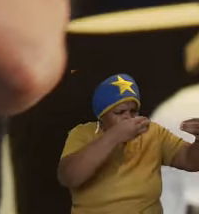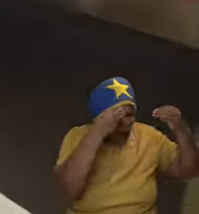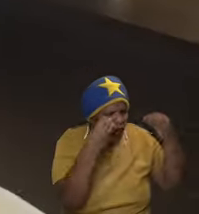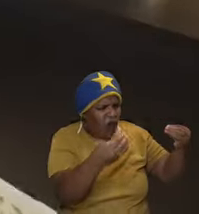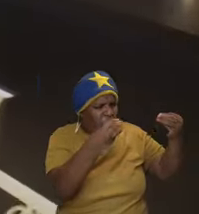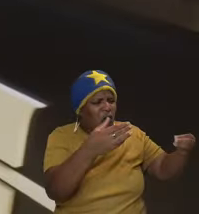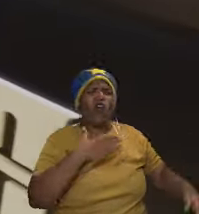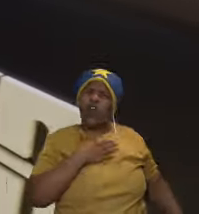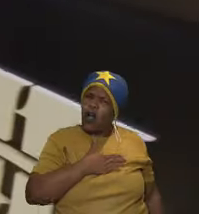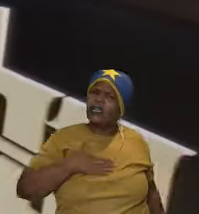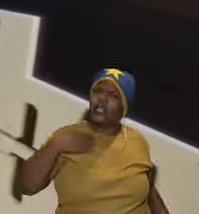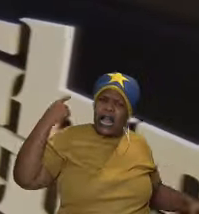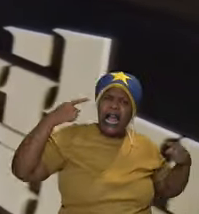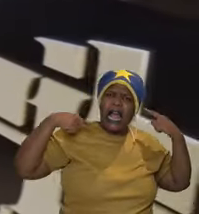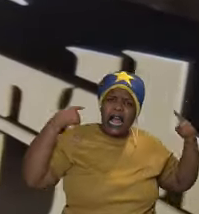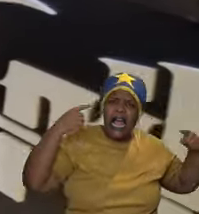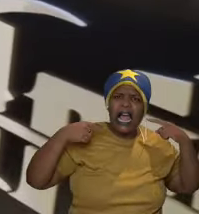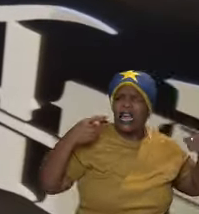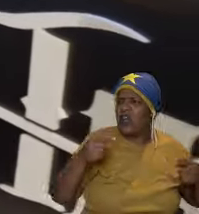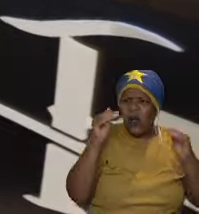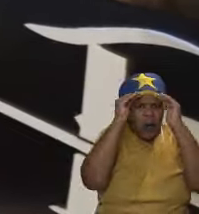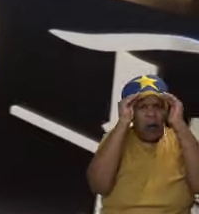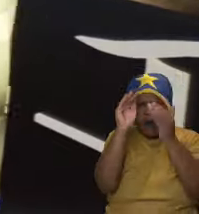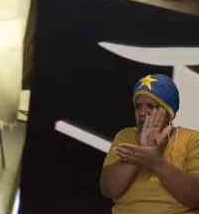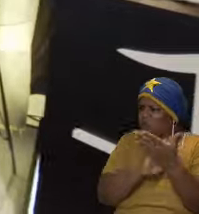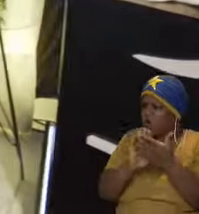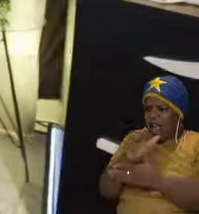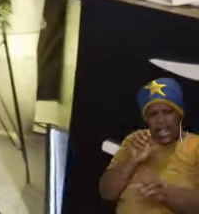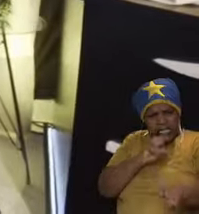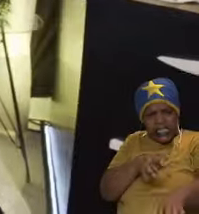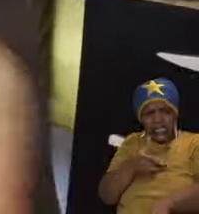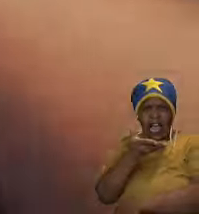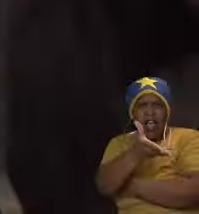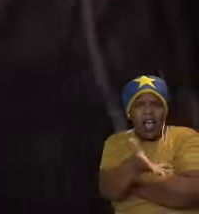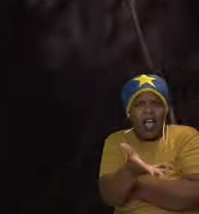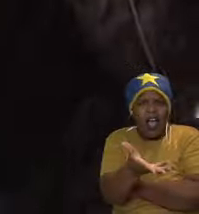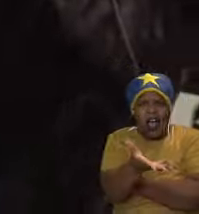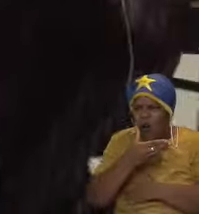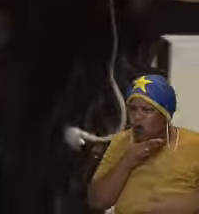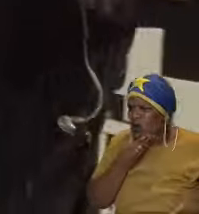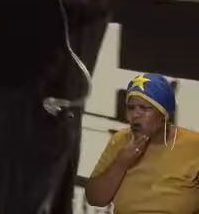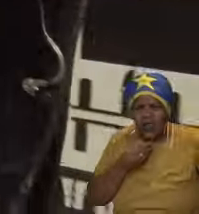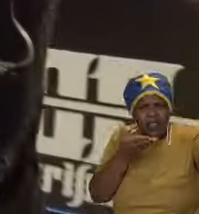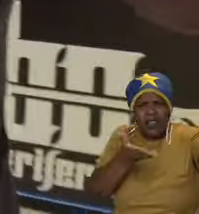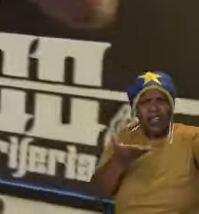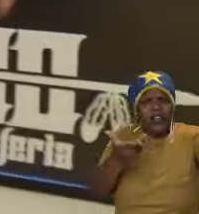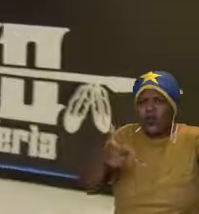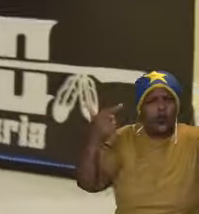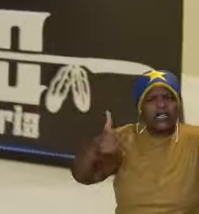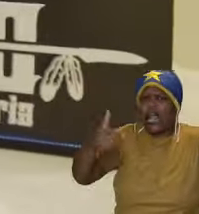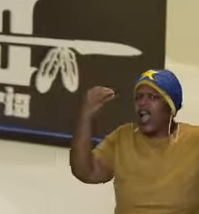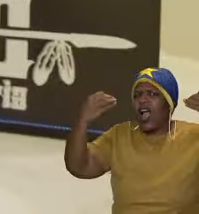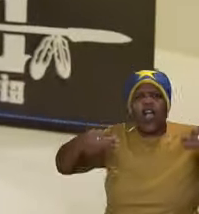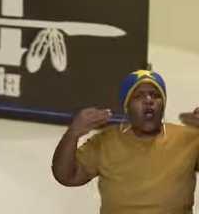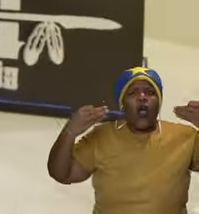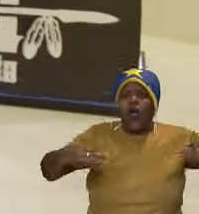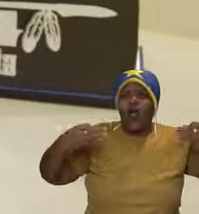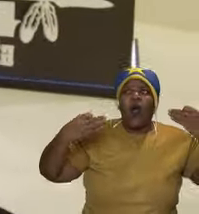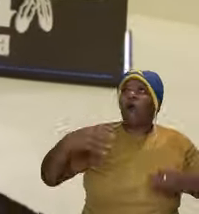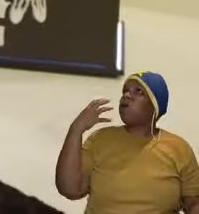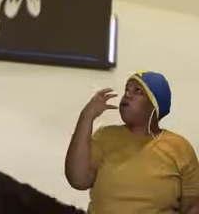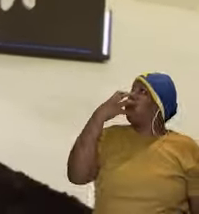da loucura. E não cumpre nada de tudo que eu ensinei. Esse menino tem juízo, não lembrou o